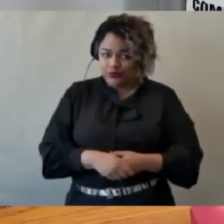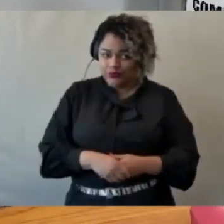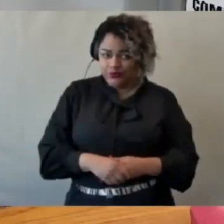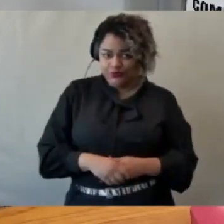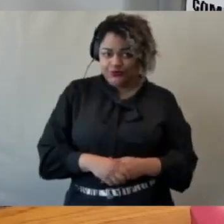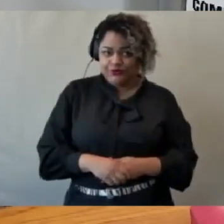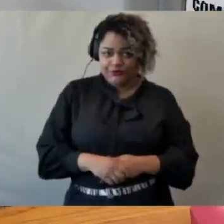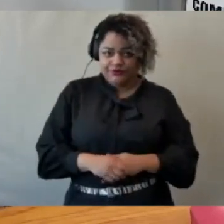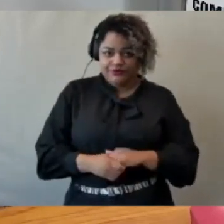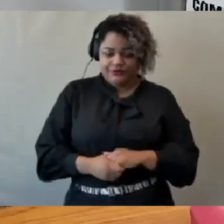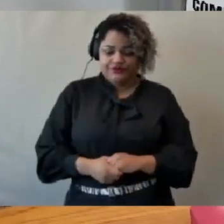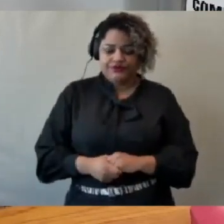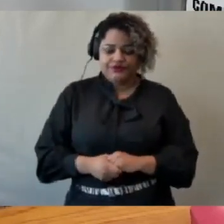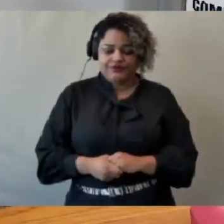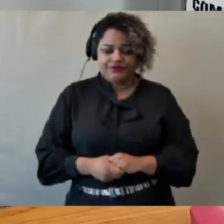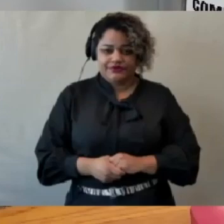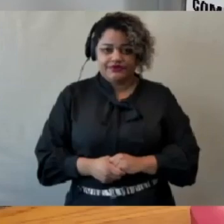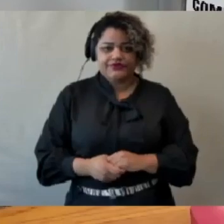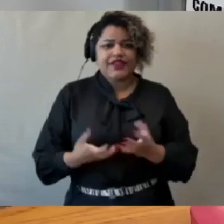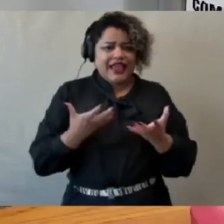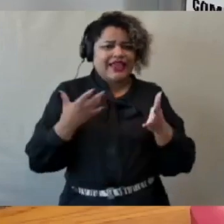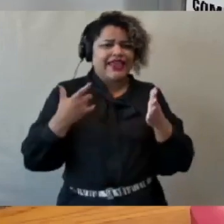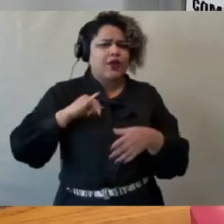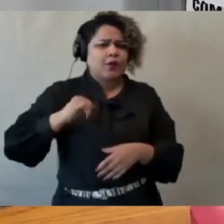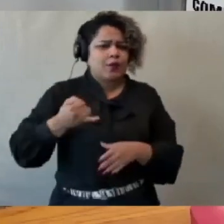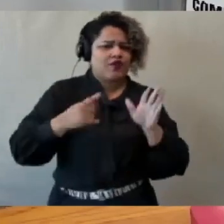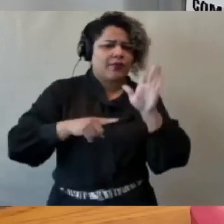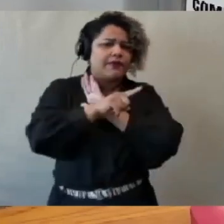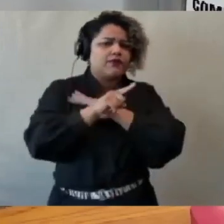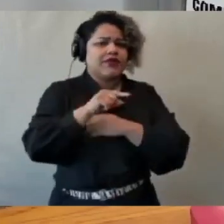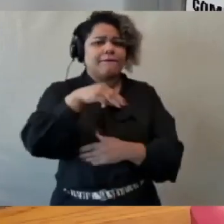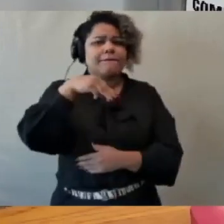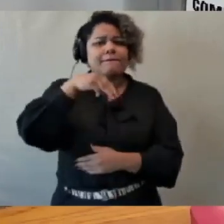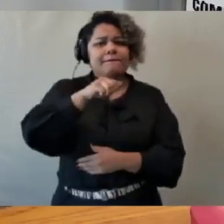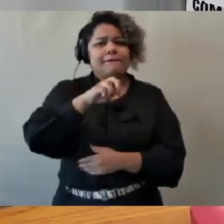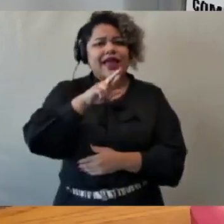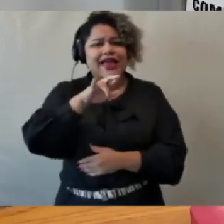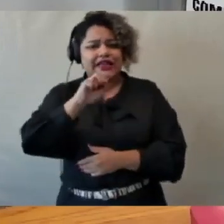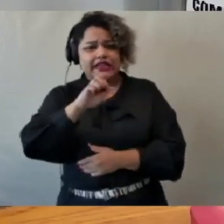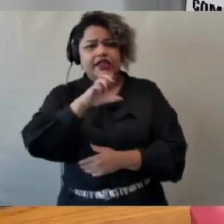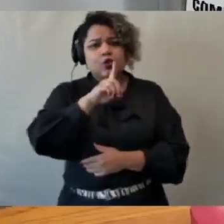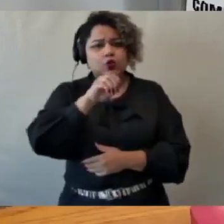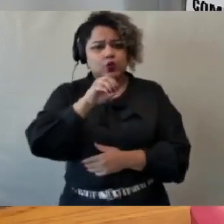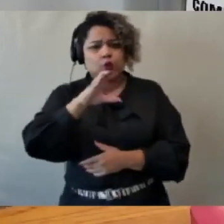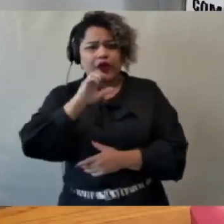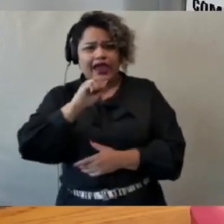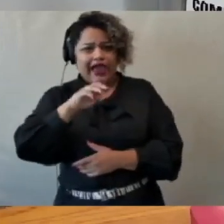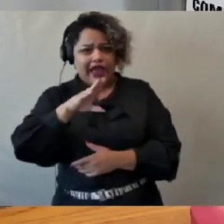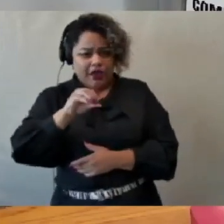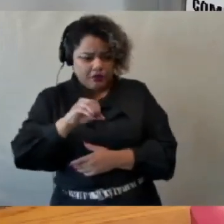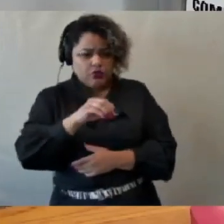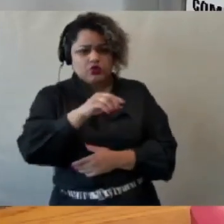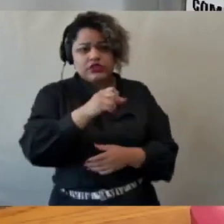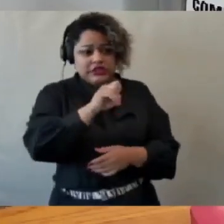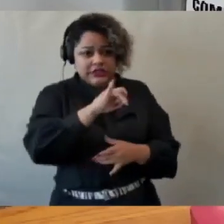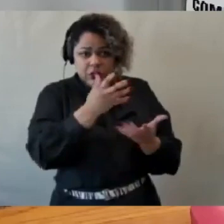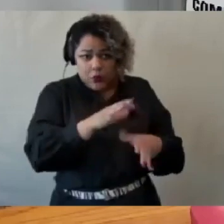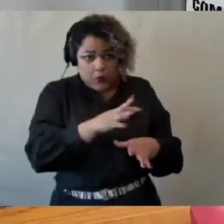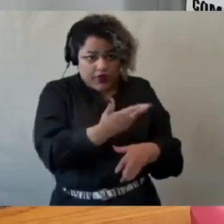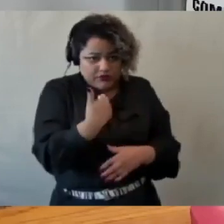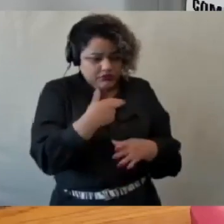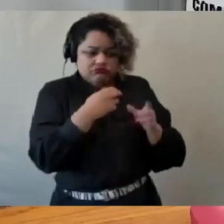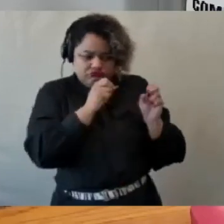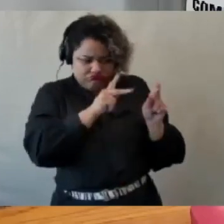Eu gostaria até de perguntar para a Maria do Carmo, se ela quiser responder, não precisa, mas eu gostaria de saber se você foi formada em